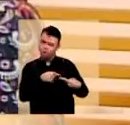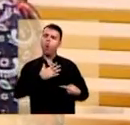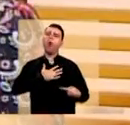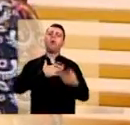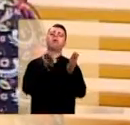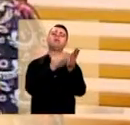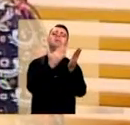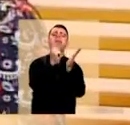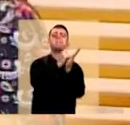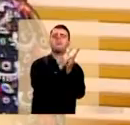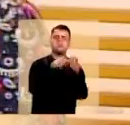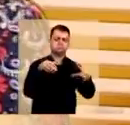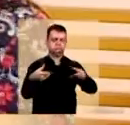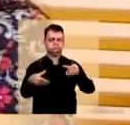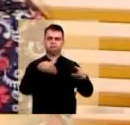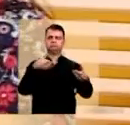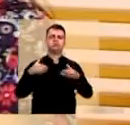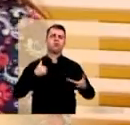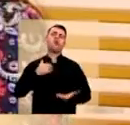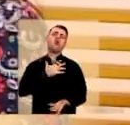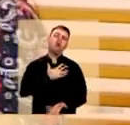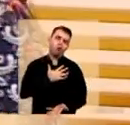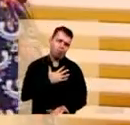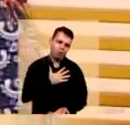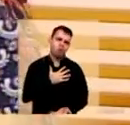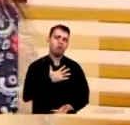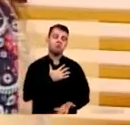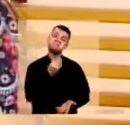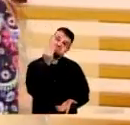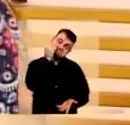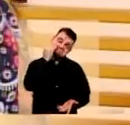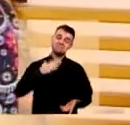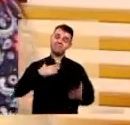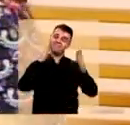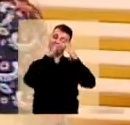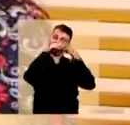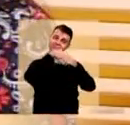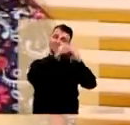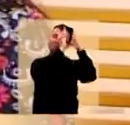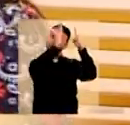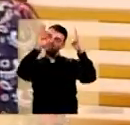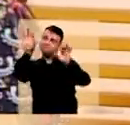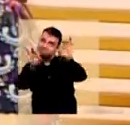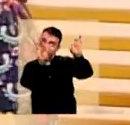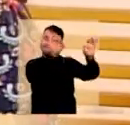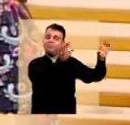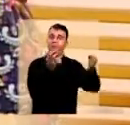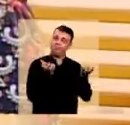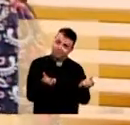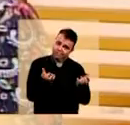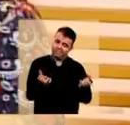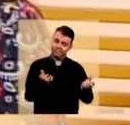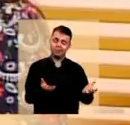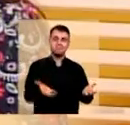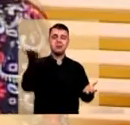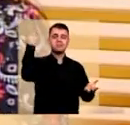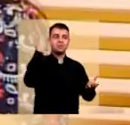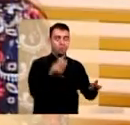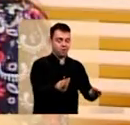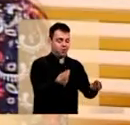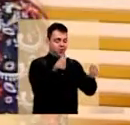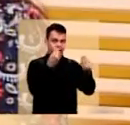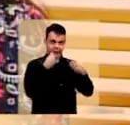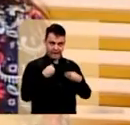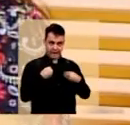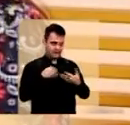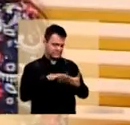gosto muito do livro físico, né? Eu tento também, estou tentando lá montar meu próprio acervo em casa. E aí eu ganhei ele